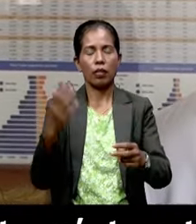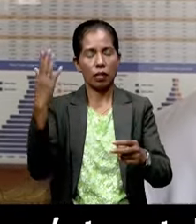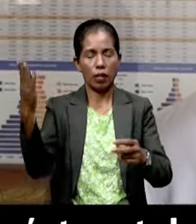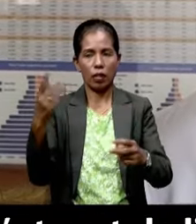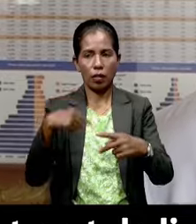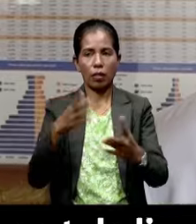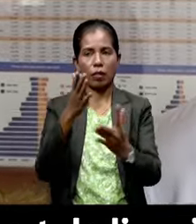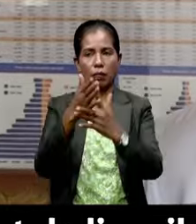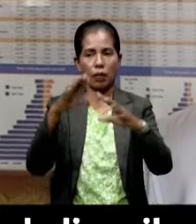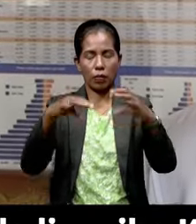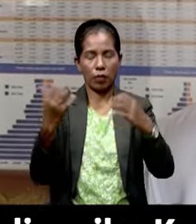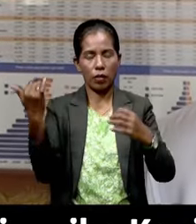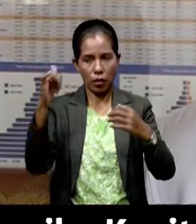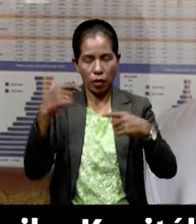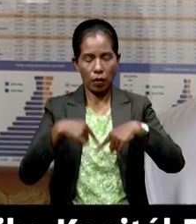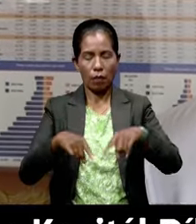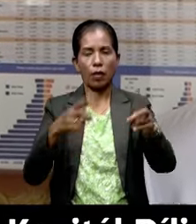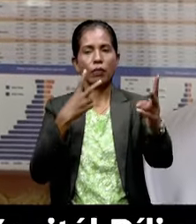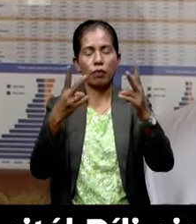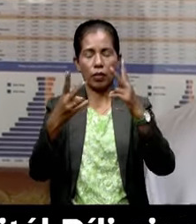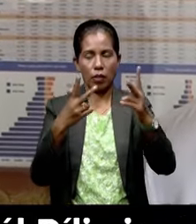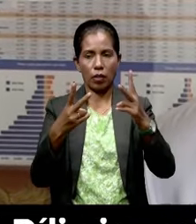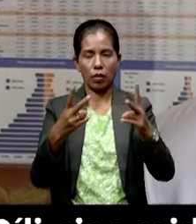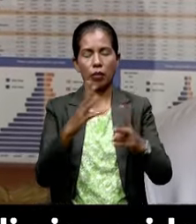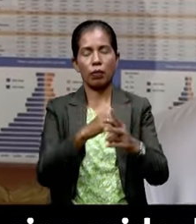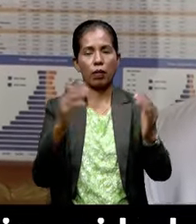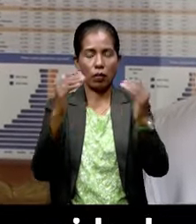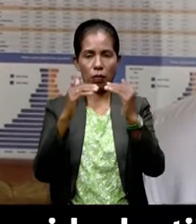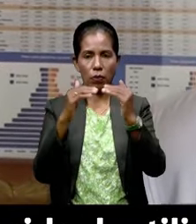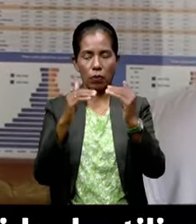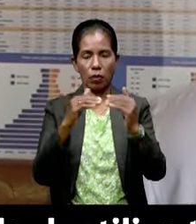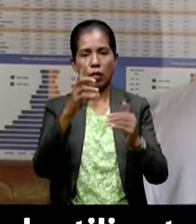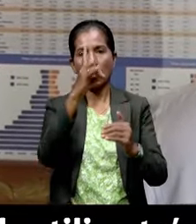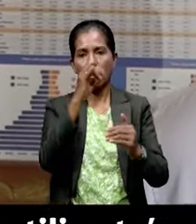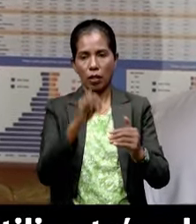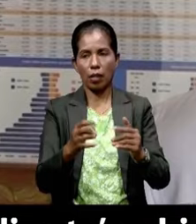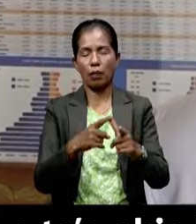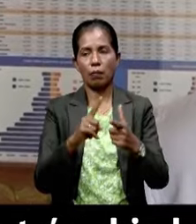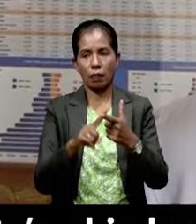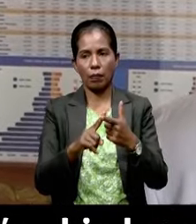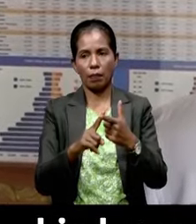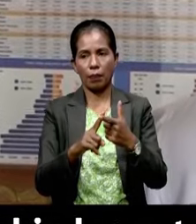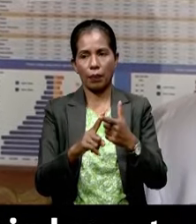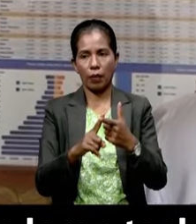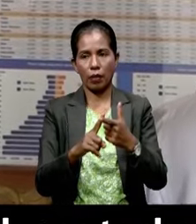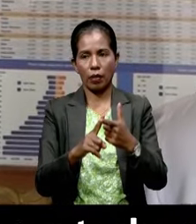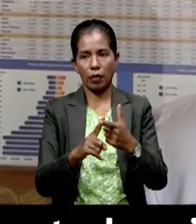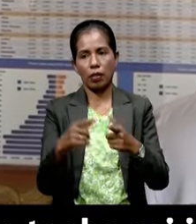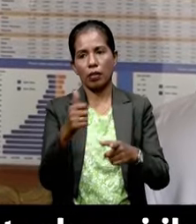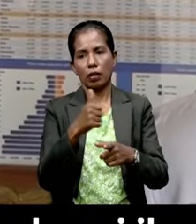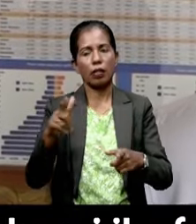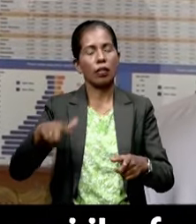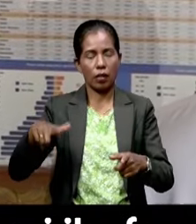e komisau entau sir balu turone kontru ia dili mai be realidade